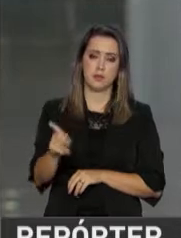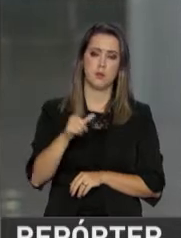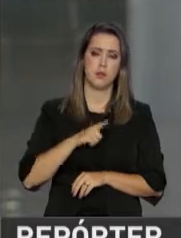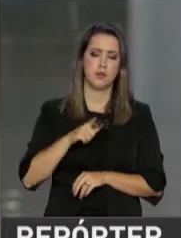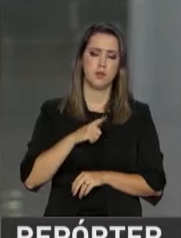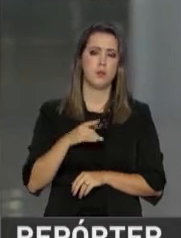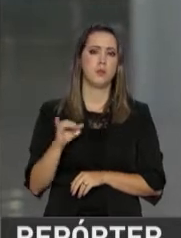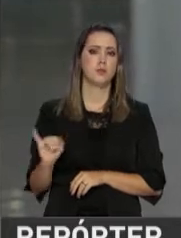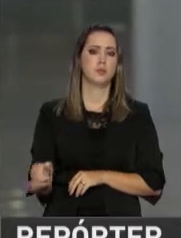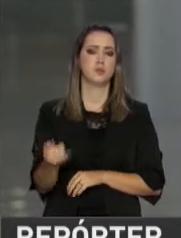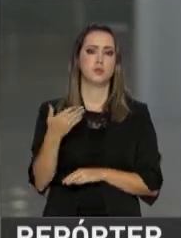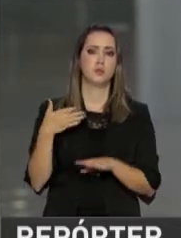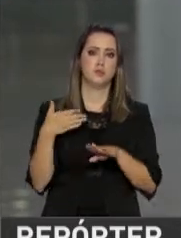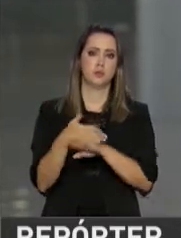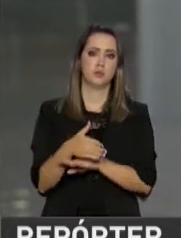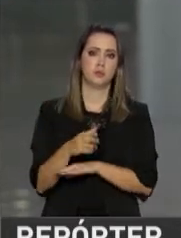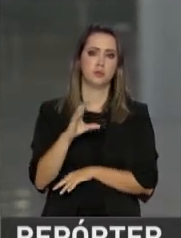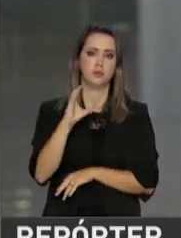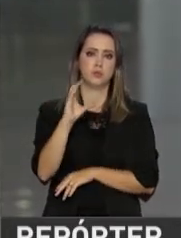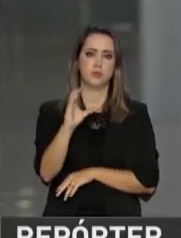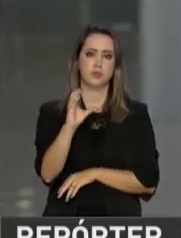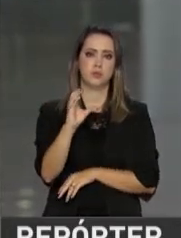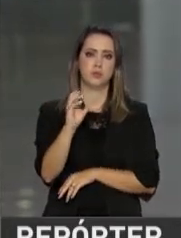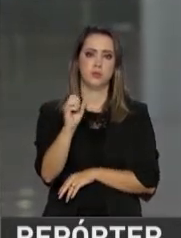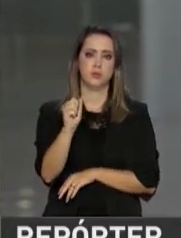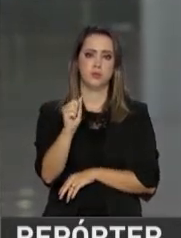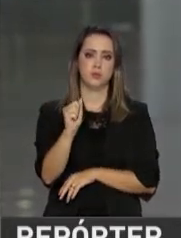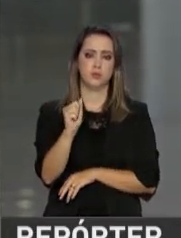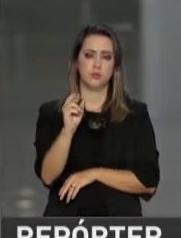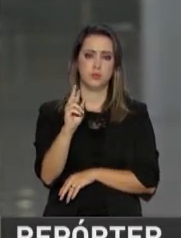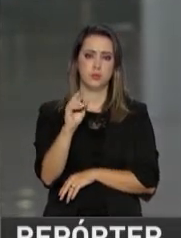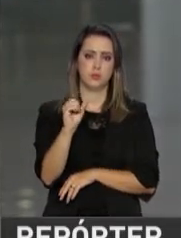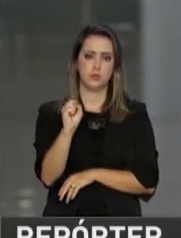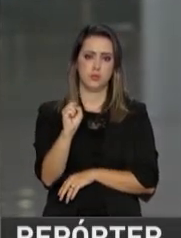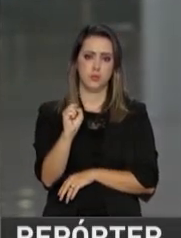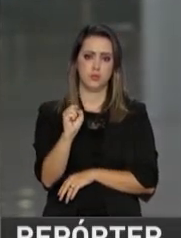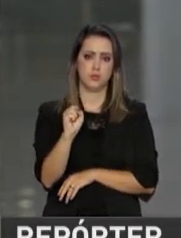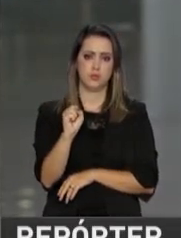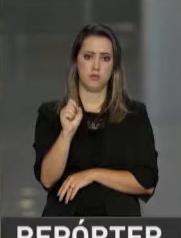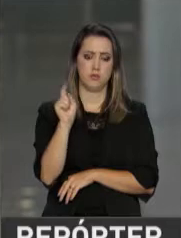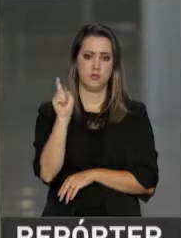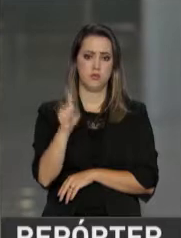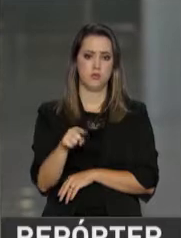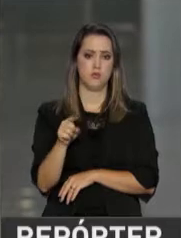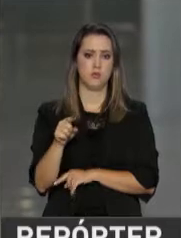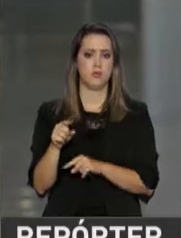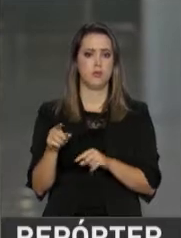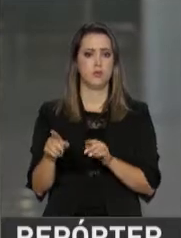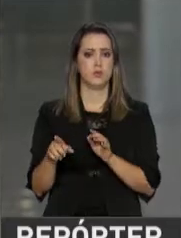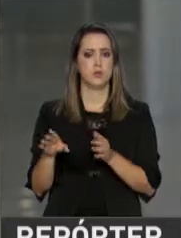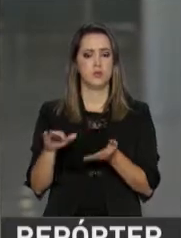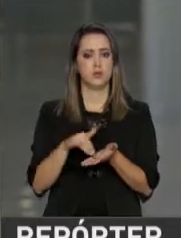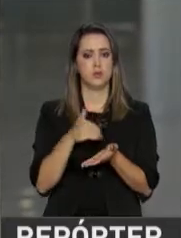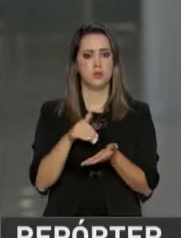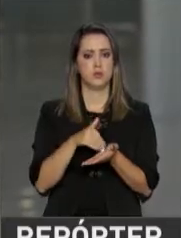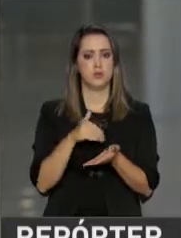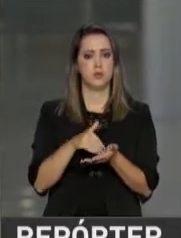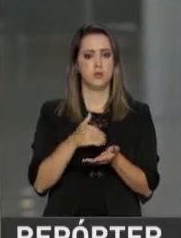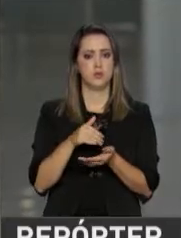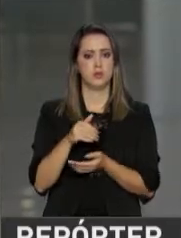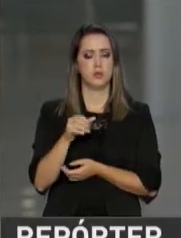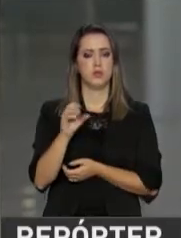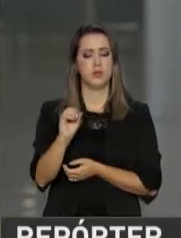comparecer um serviço da prefeitura municipal chamado cras para atualizar seu cadastro aliás já há